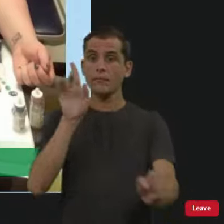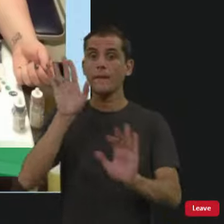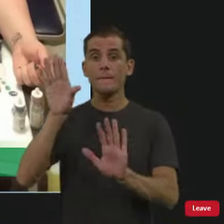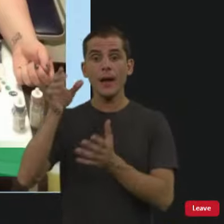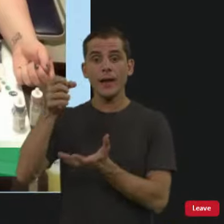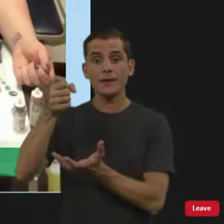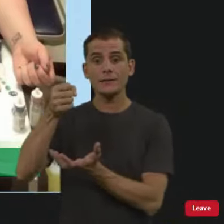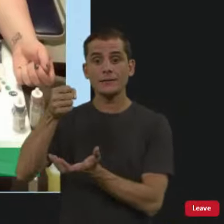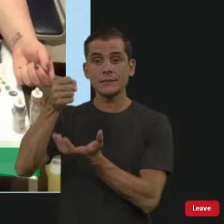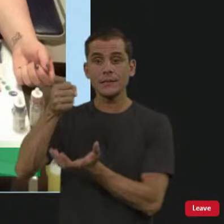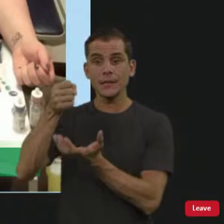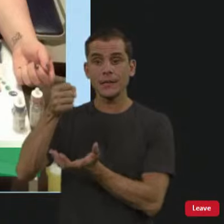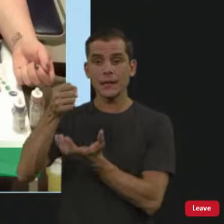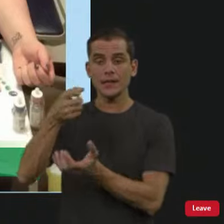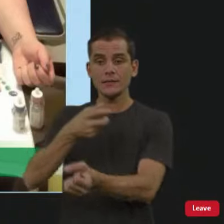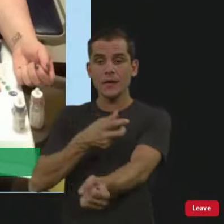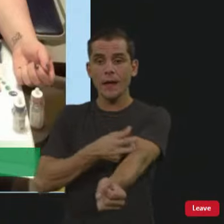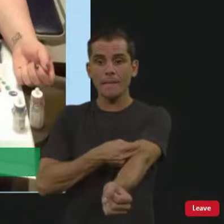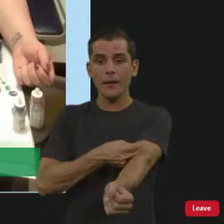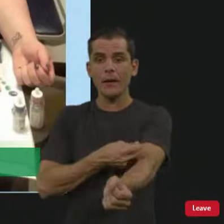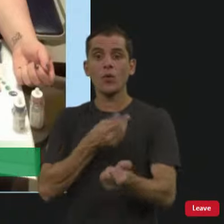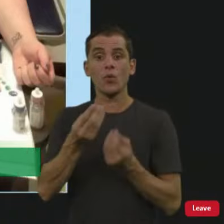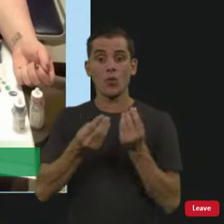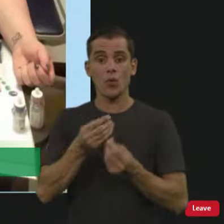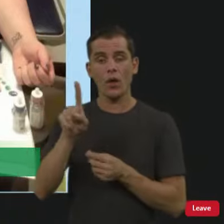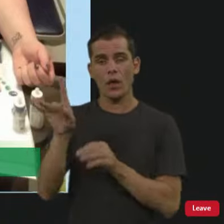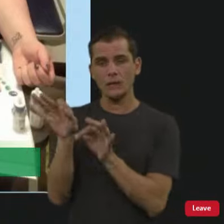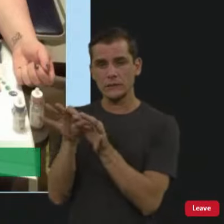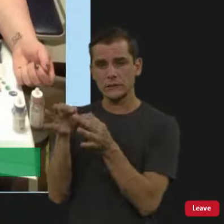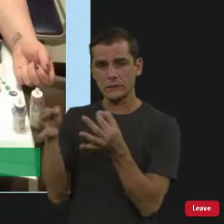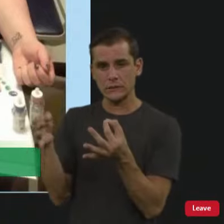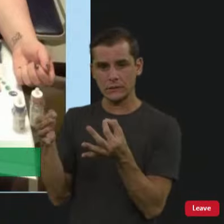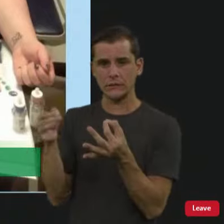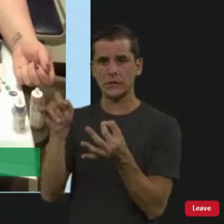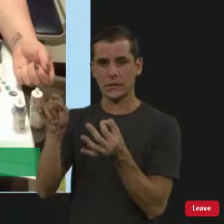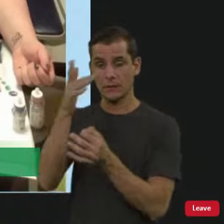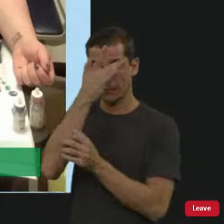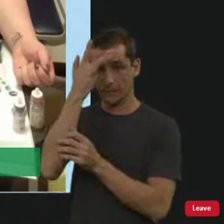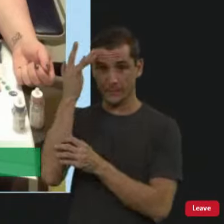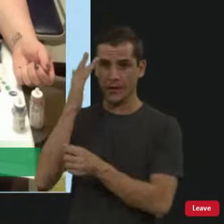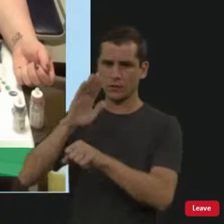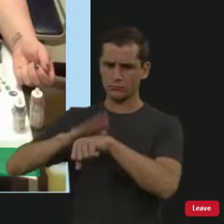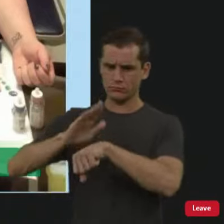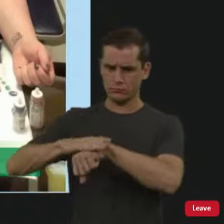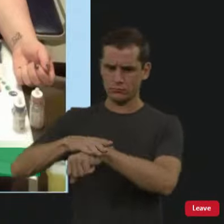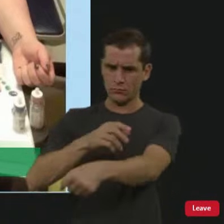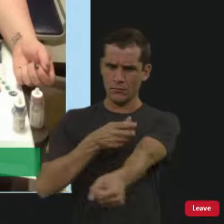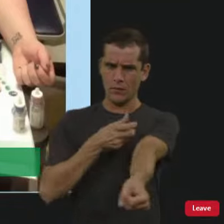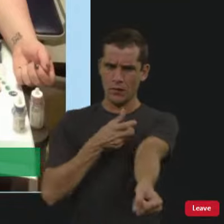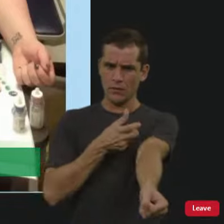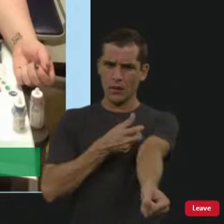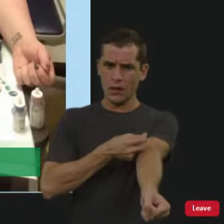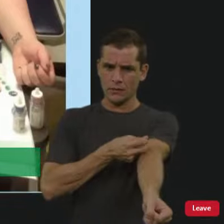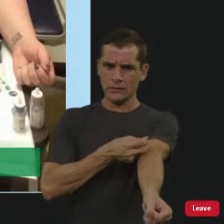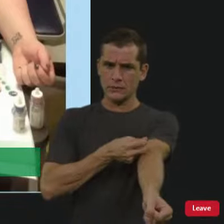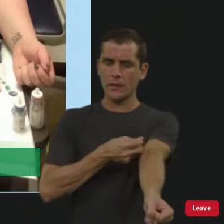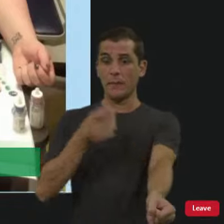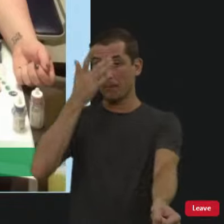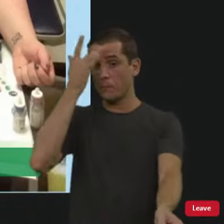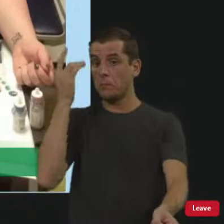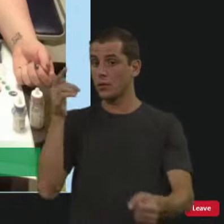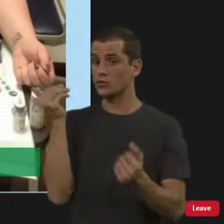aplicação endovenosa é bastante simples, do ponto de vista de aplicação mesmo. Quem não é da área da